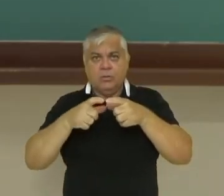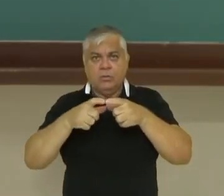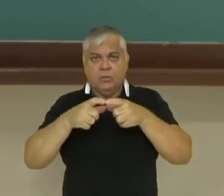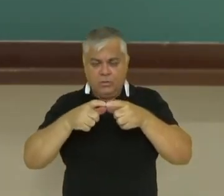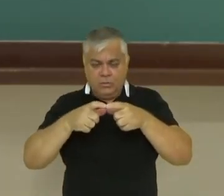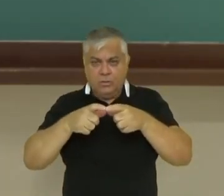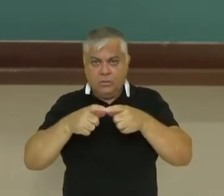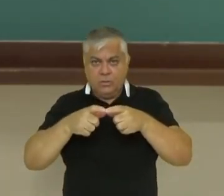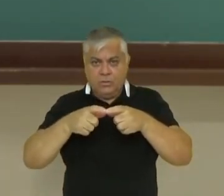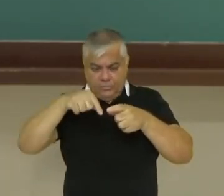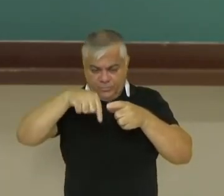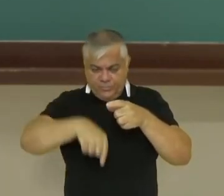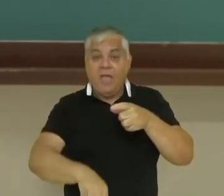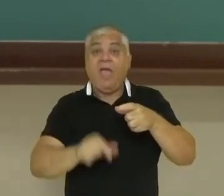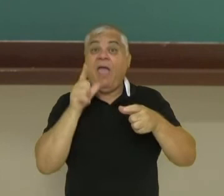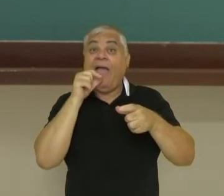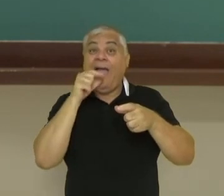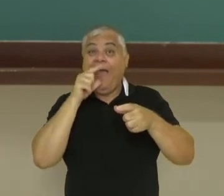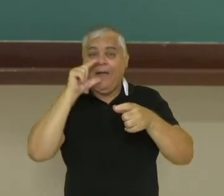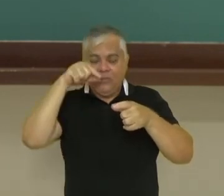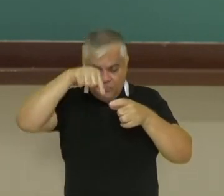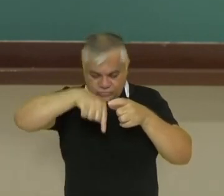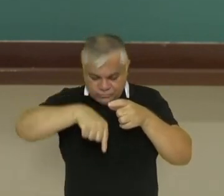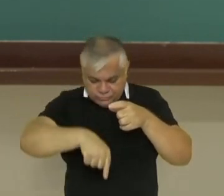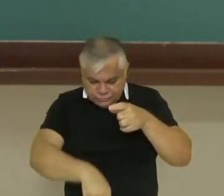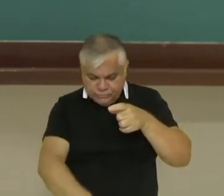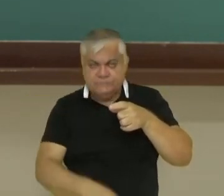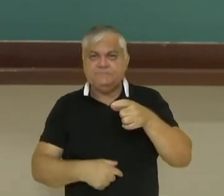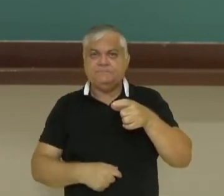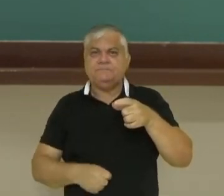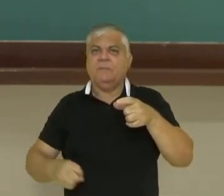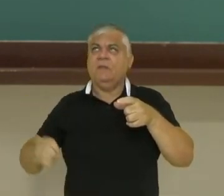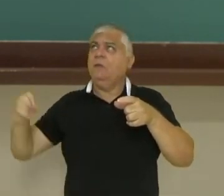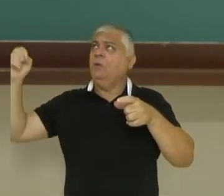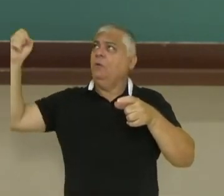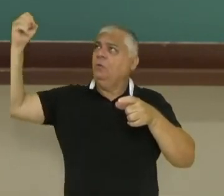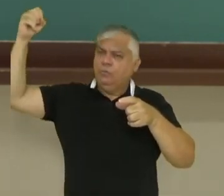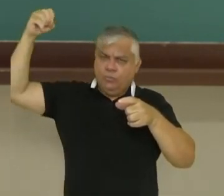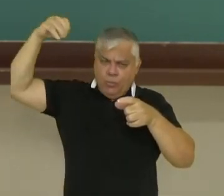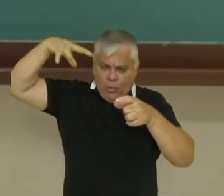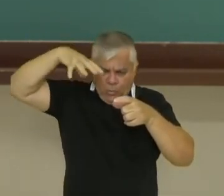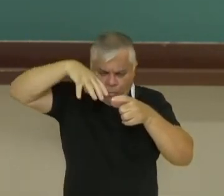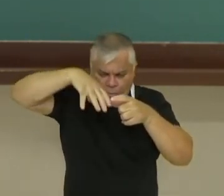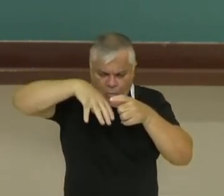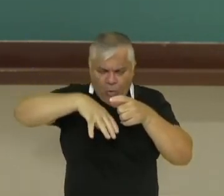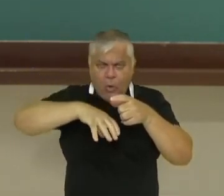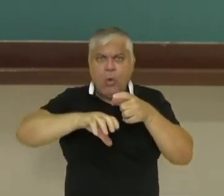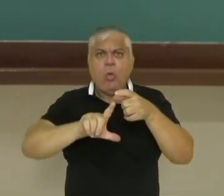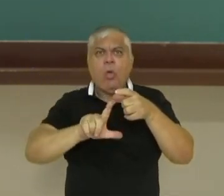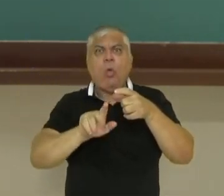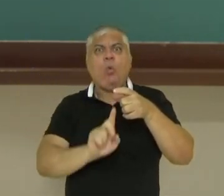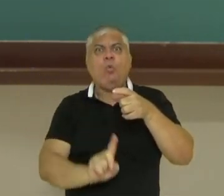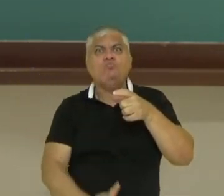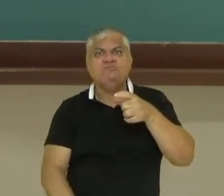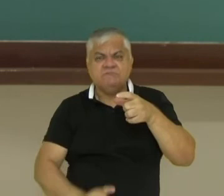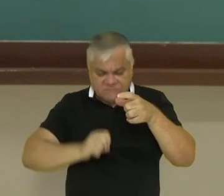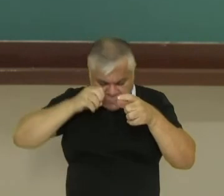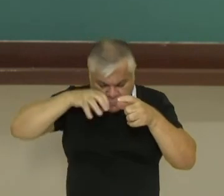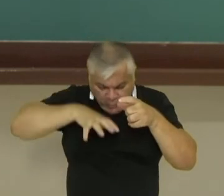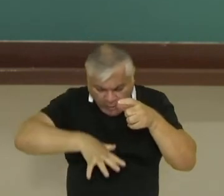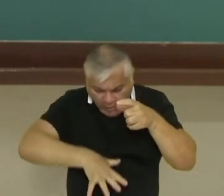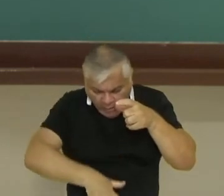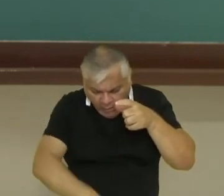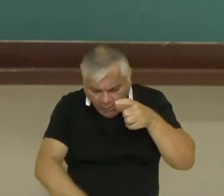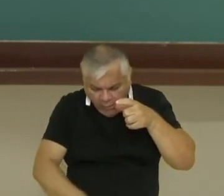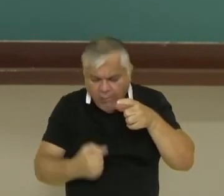isso tem a ver, né? Ele sabia disso, ele sabia que a luz chegava no fundo do poço, né, num certo dia, num certo horário,